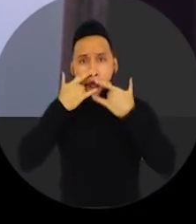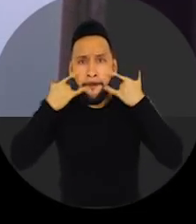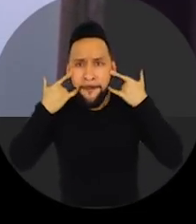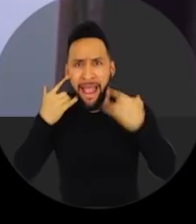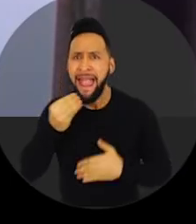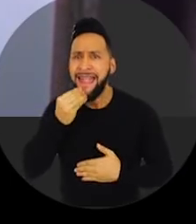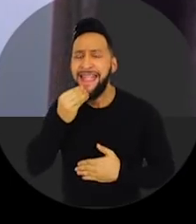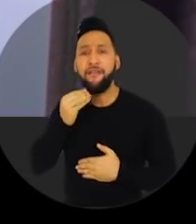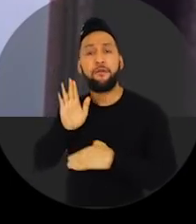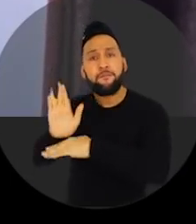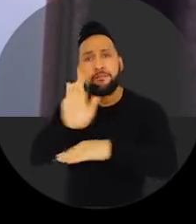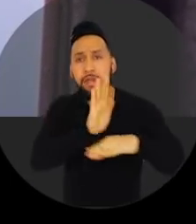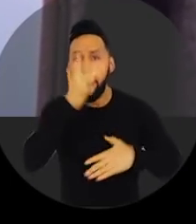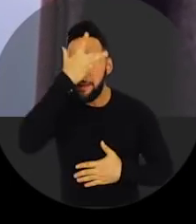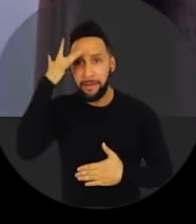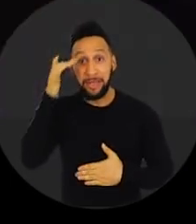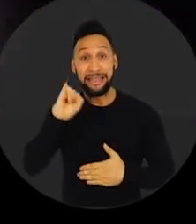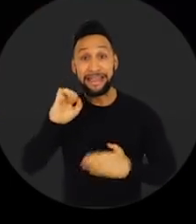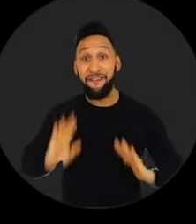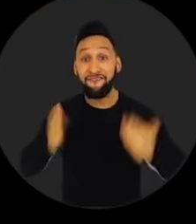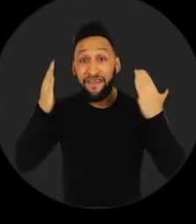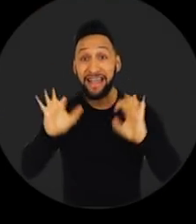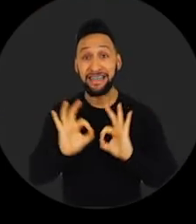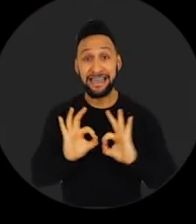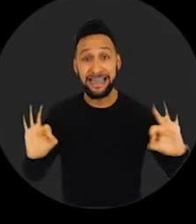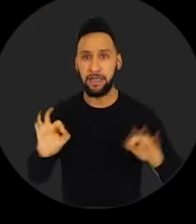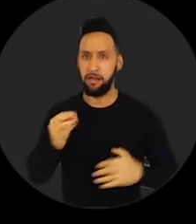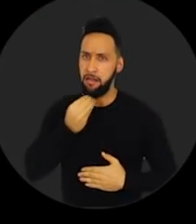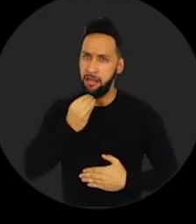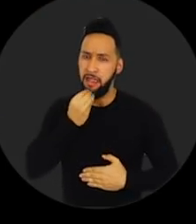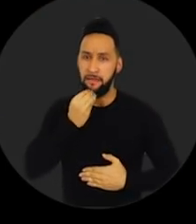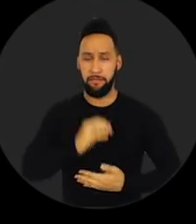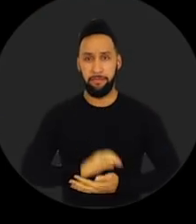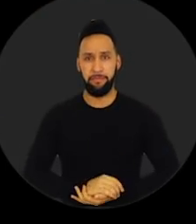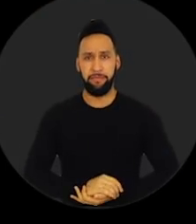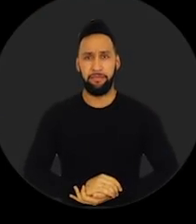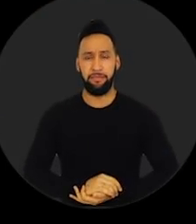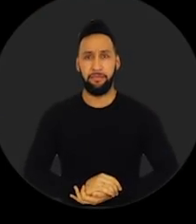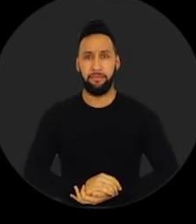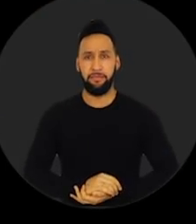aglomerações e cuide de quem você ama. Se for celebrar, não aglomere.